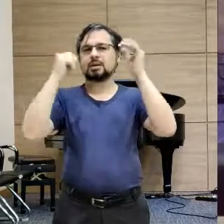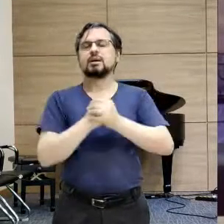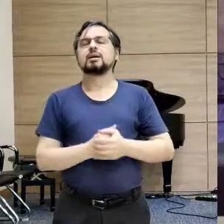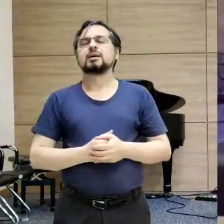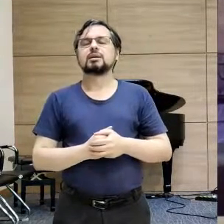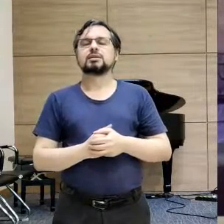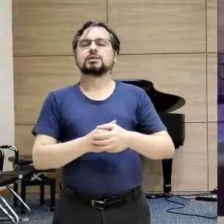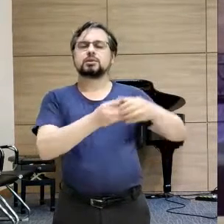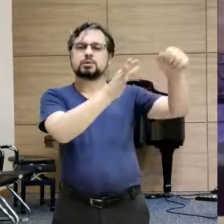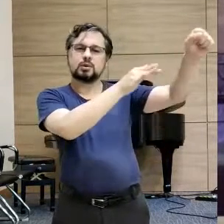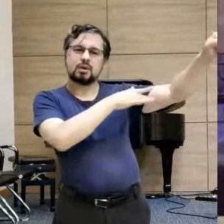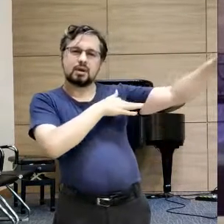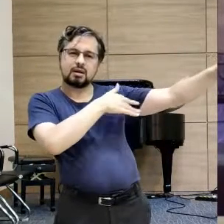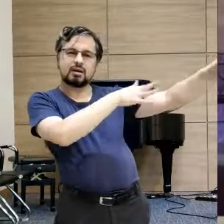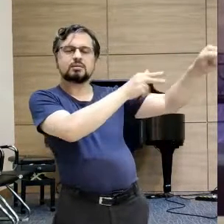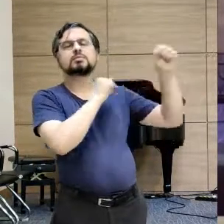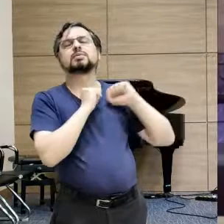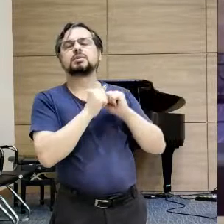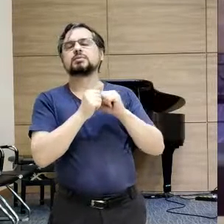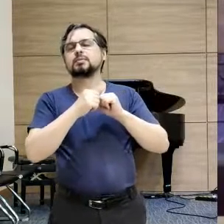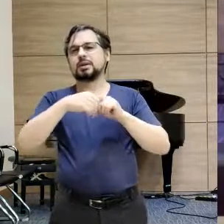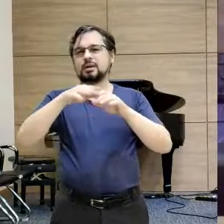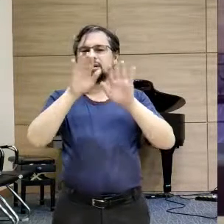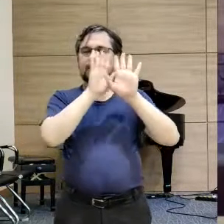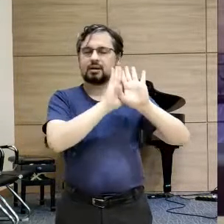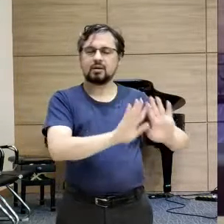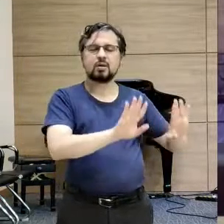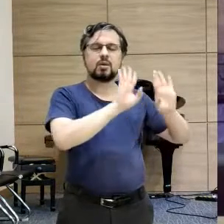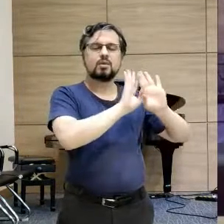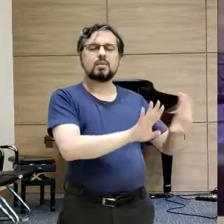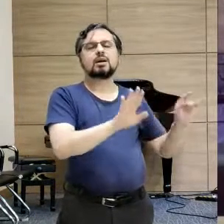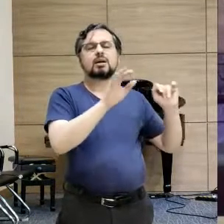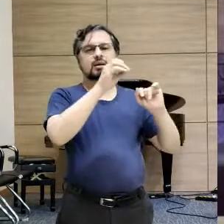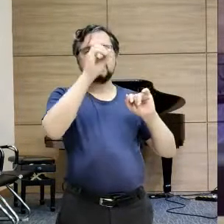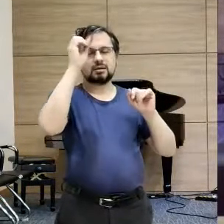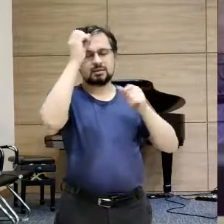Saul fica aciumado dele, fica invejado dele, achando que